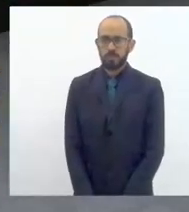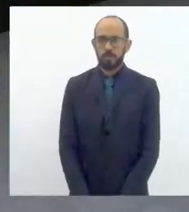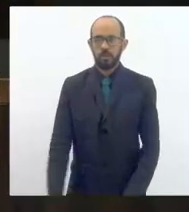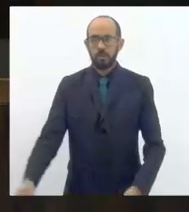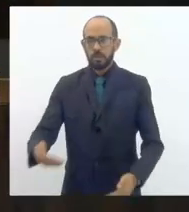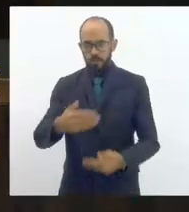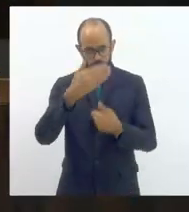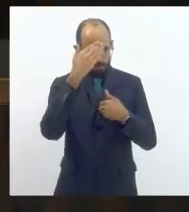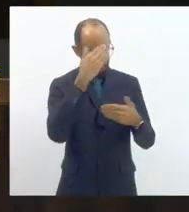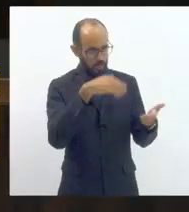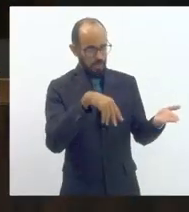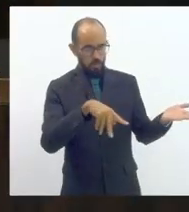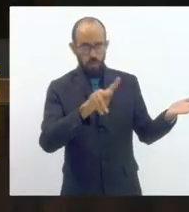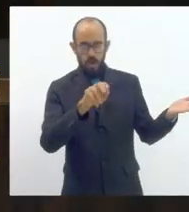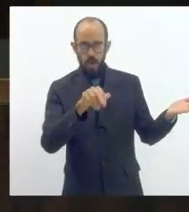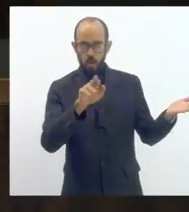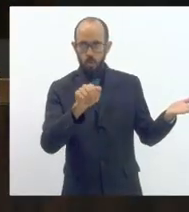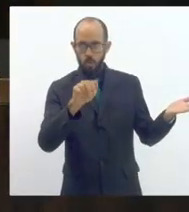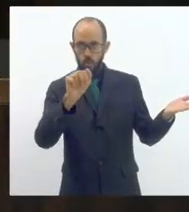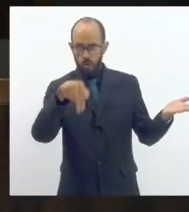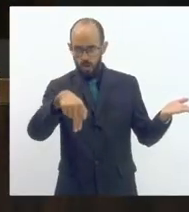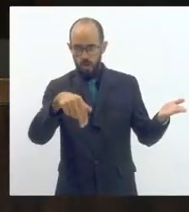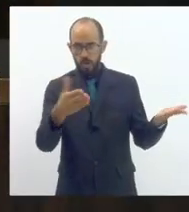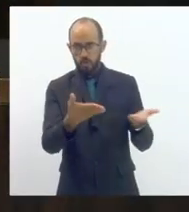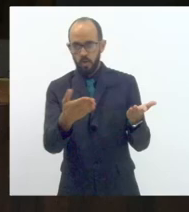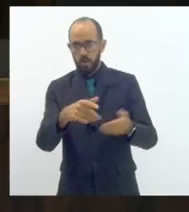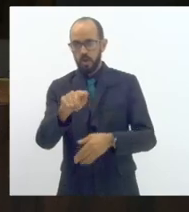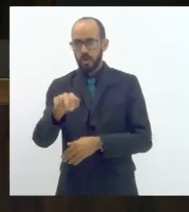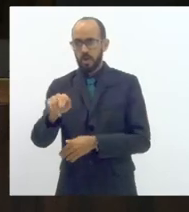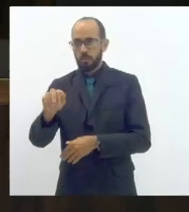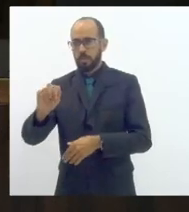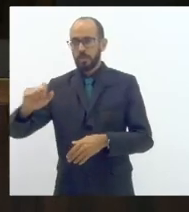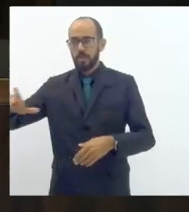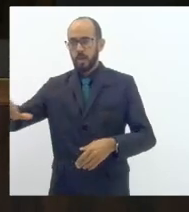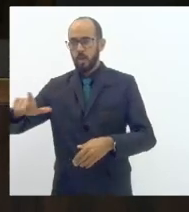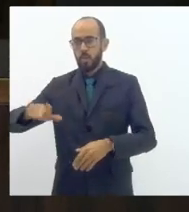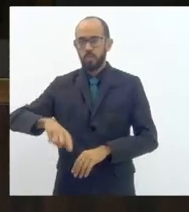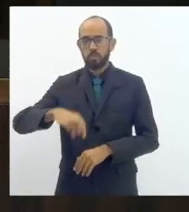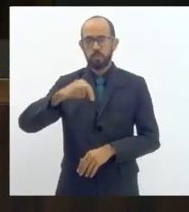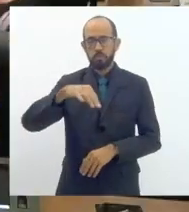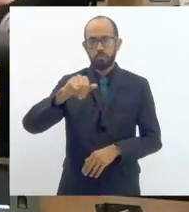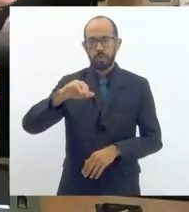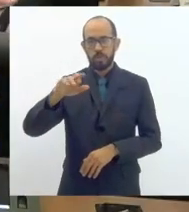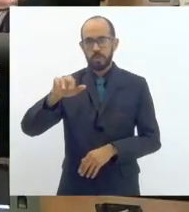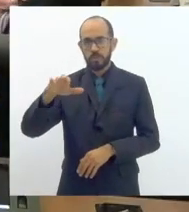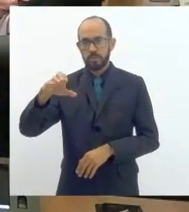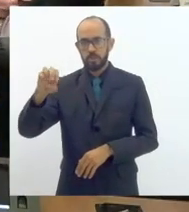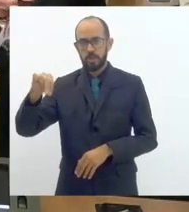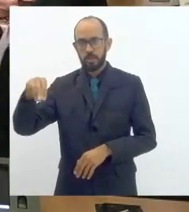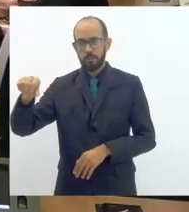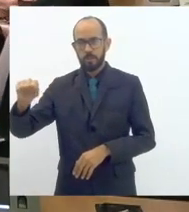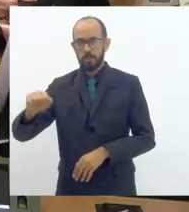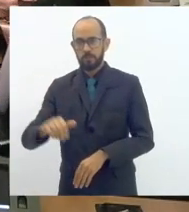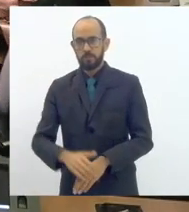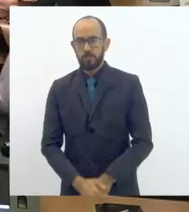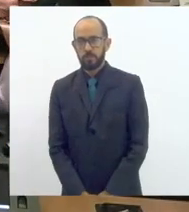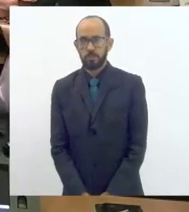Obrigada, Cauã. Chamo agora Gabriel Matos de Miracema. 2 minutos, Gabriel.